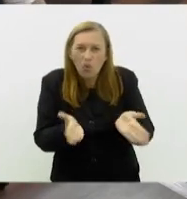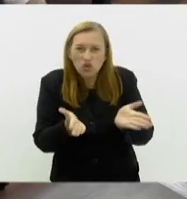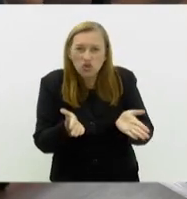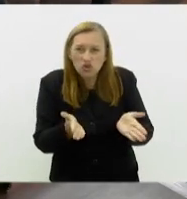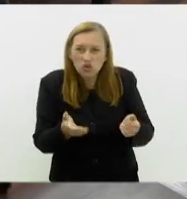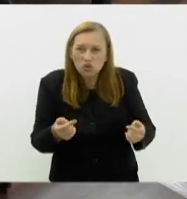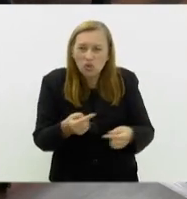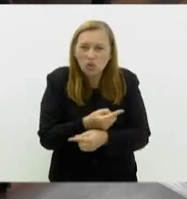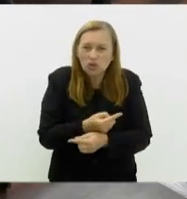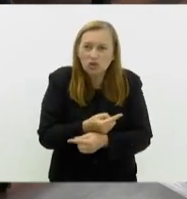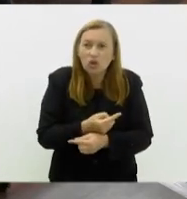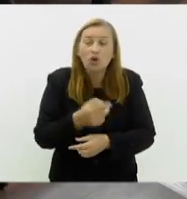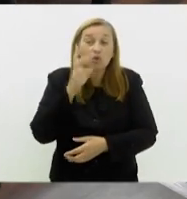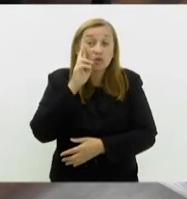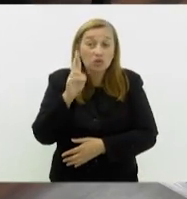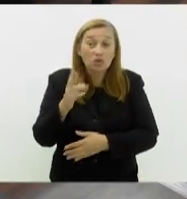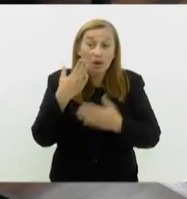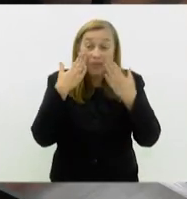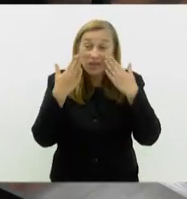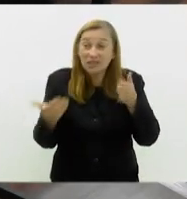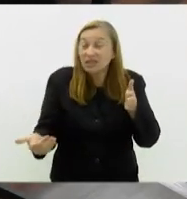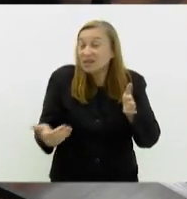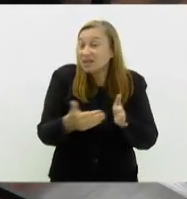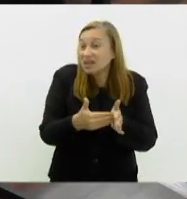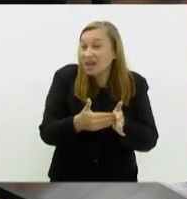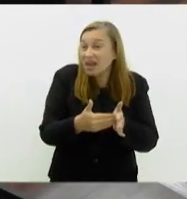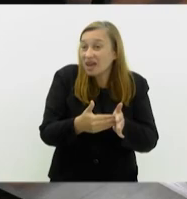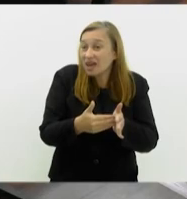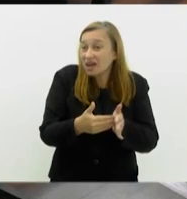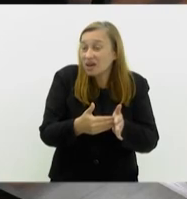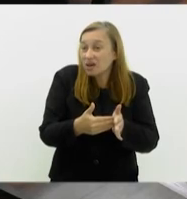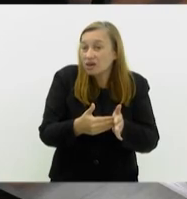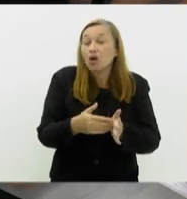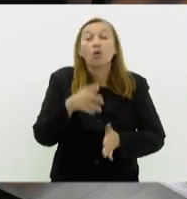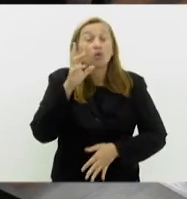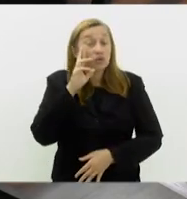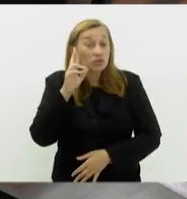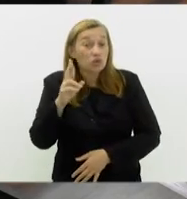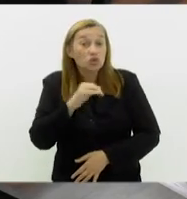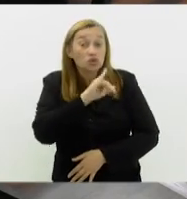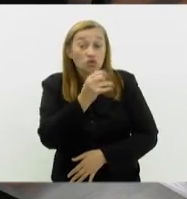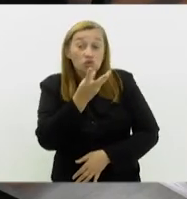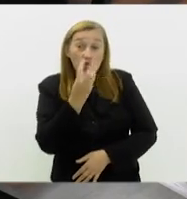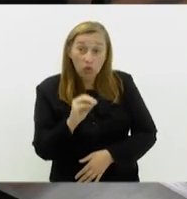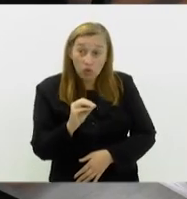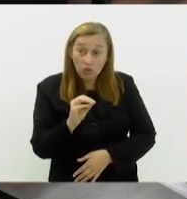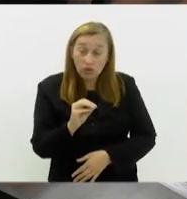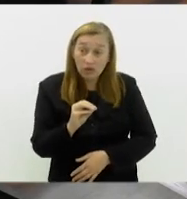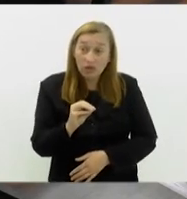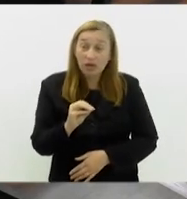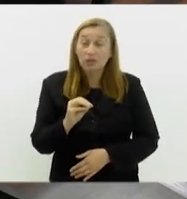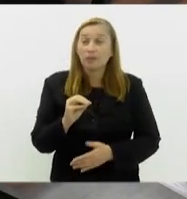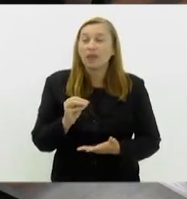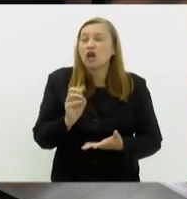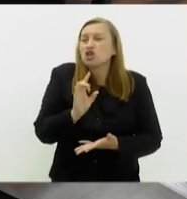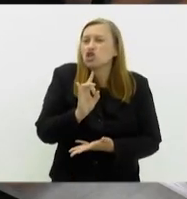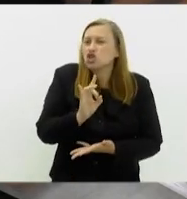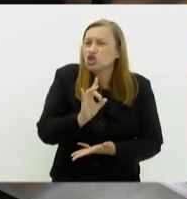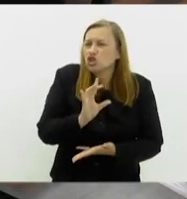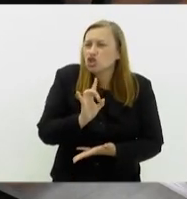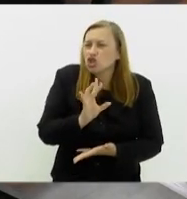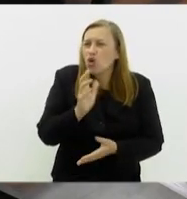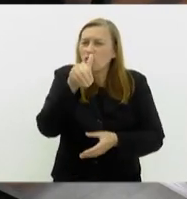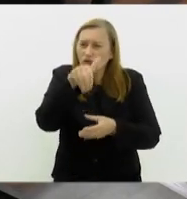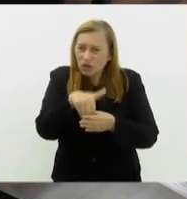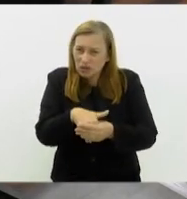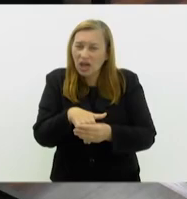senhor apresenta só é só umas Colon sor Júlio Rocha apresenta hoje vamos só vamos só